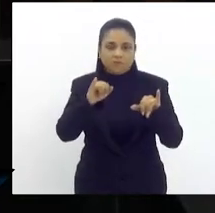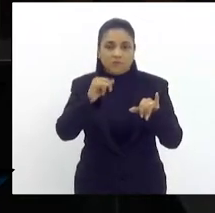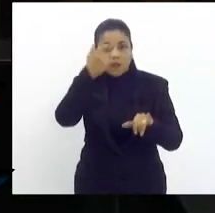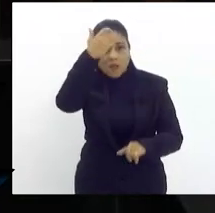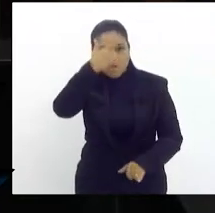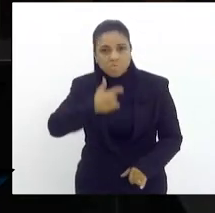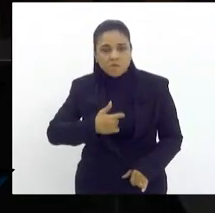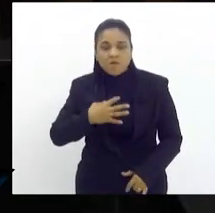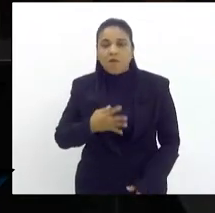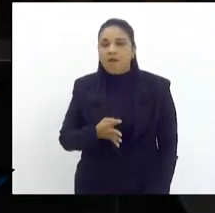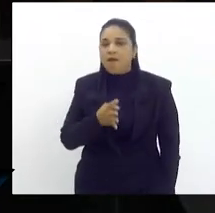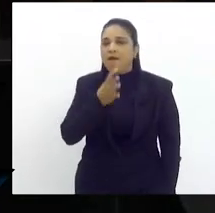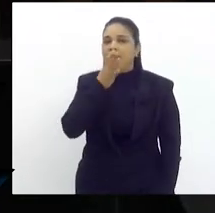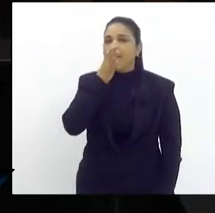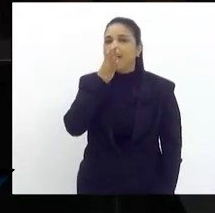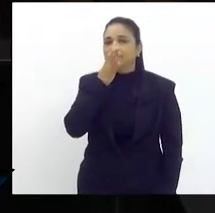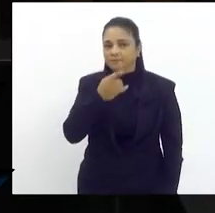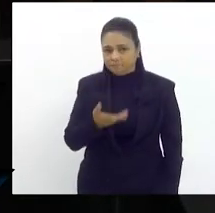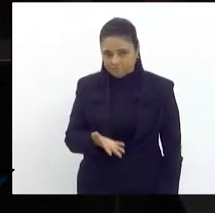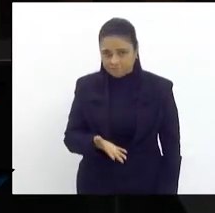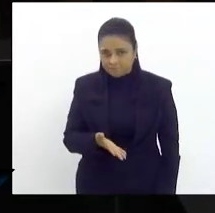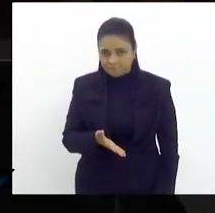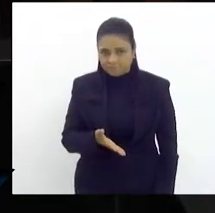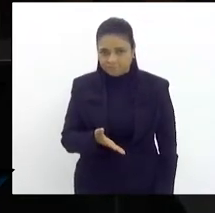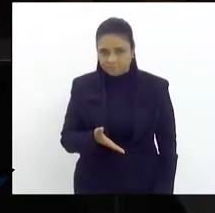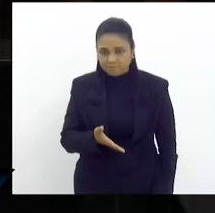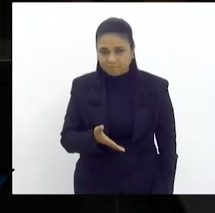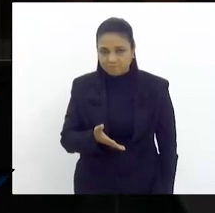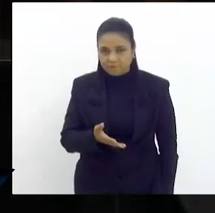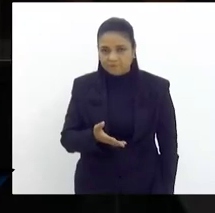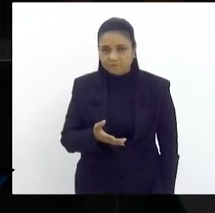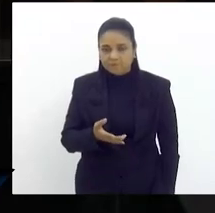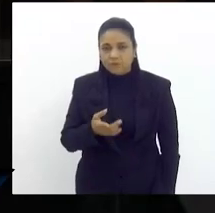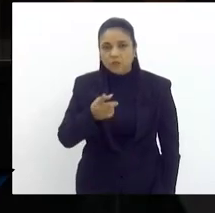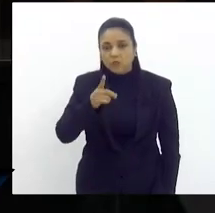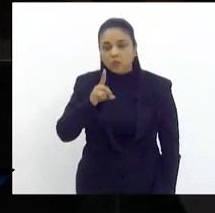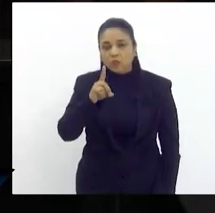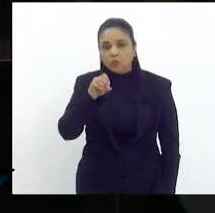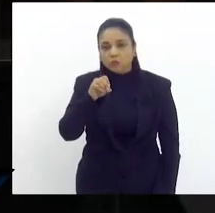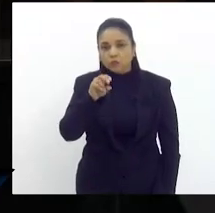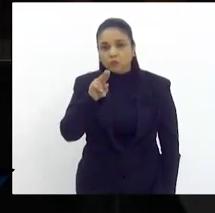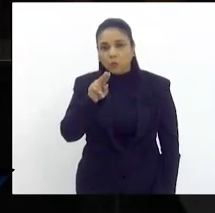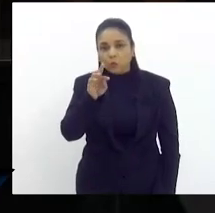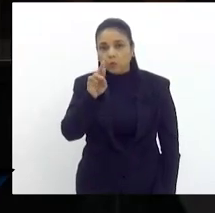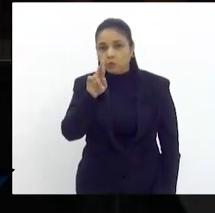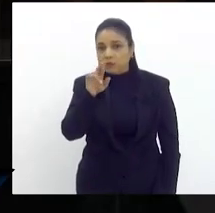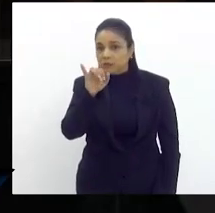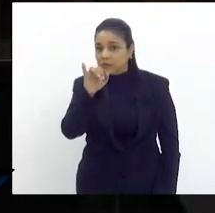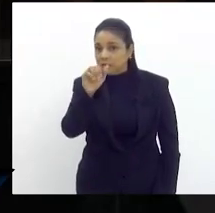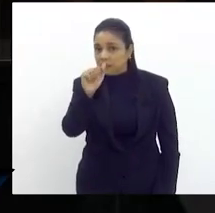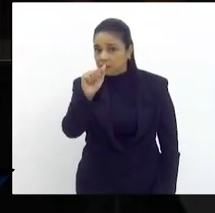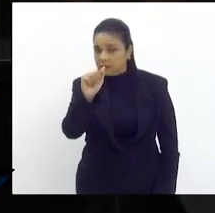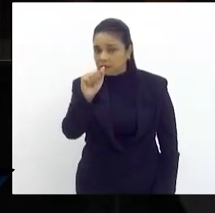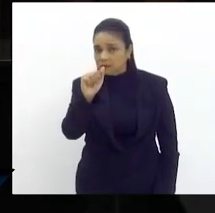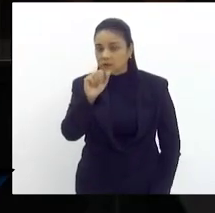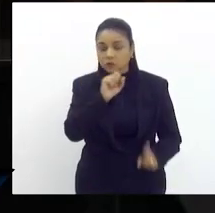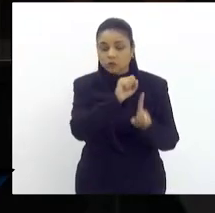minha admiração pela doutrina social da igreja